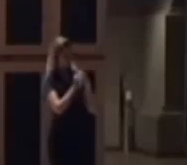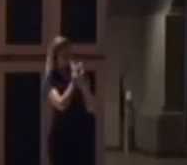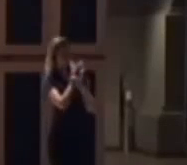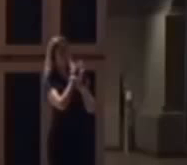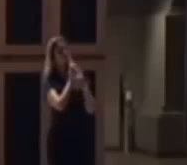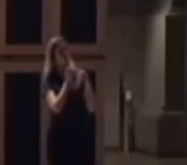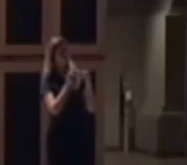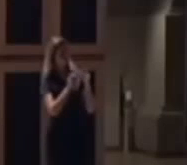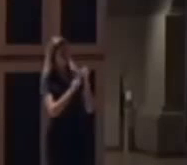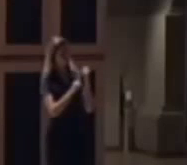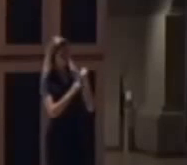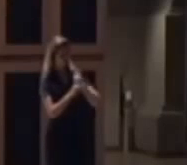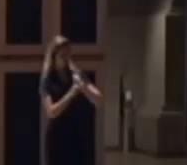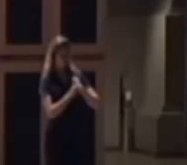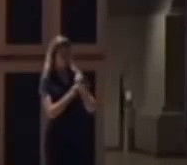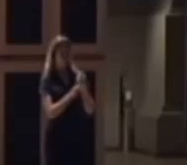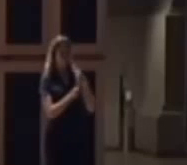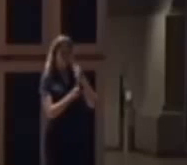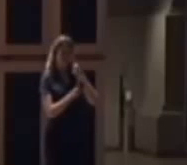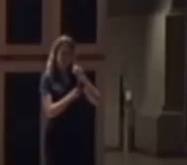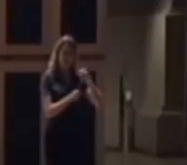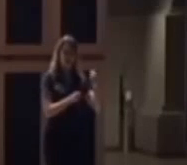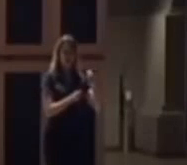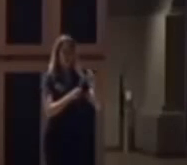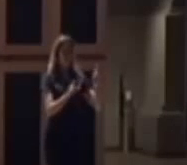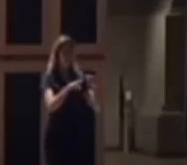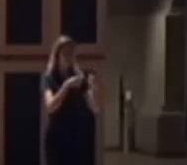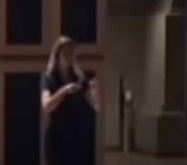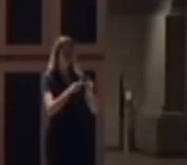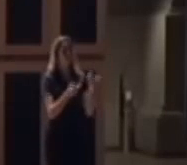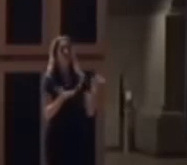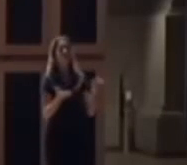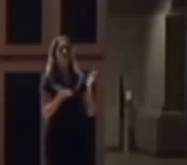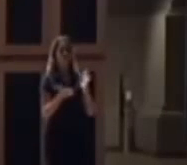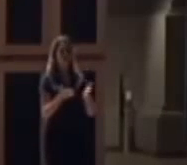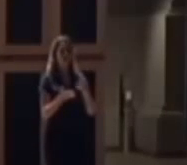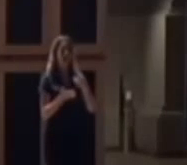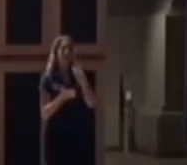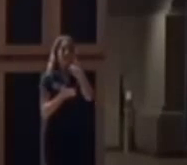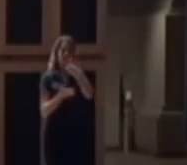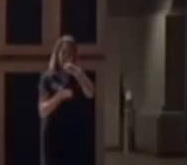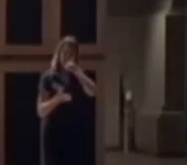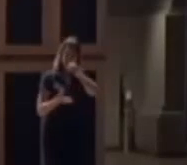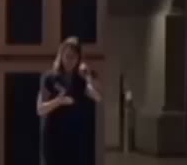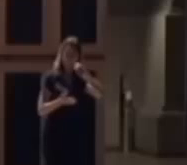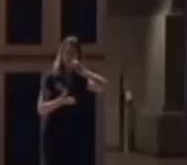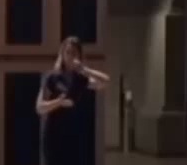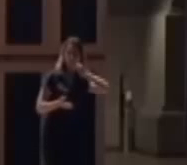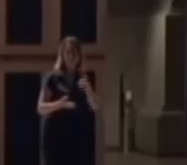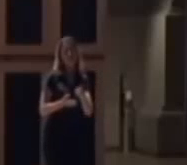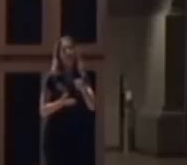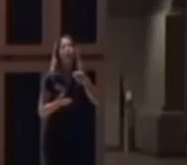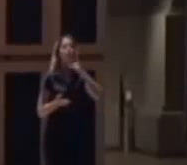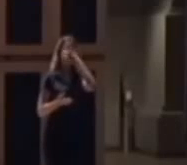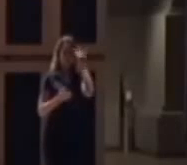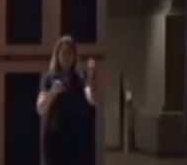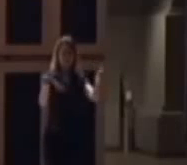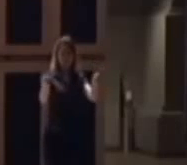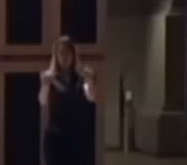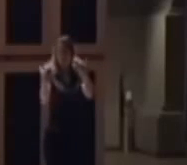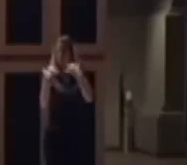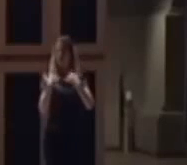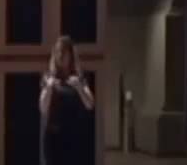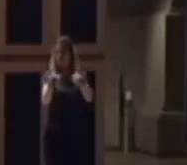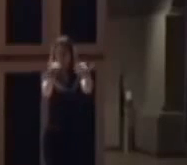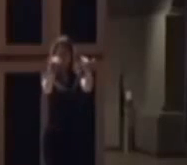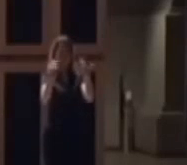são importantes, mais de 500 concertos para um público de aproximadamente 600 mil pessoas, e do qual